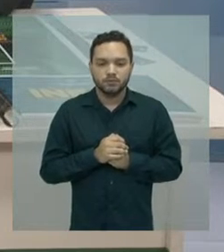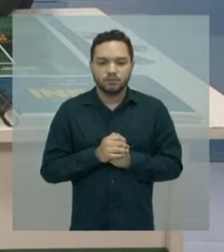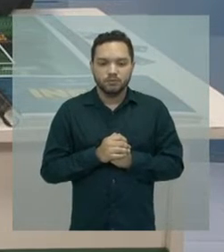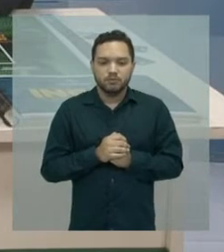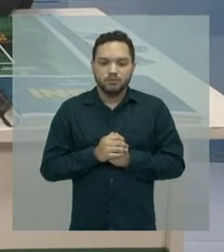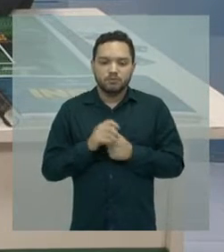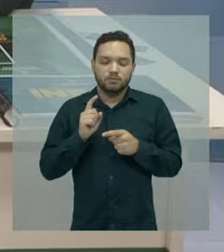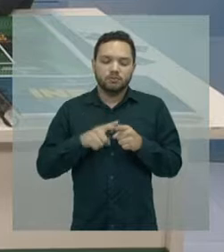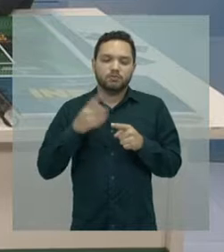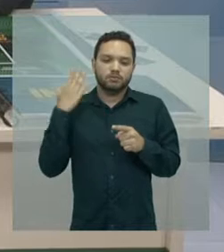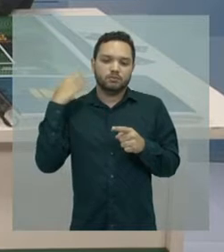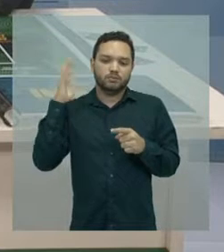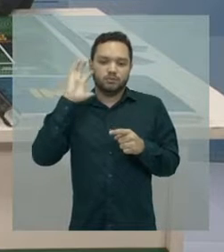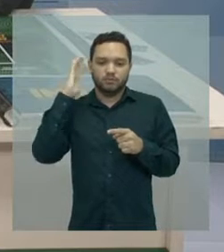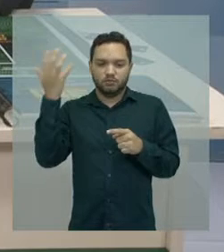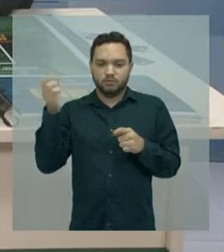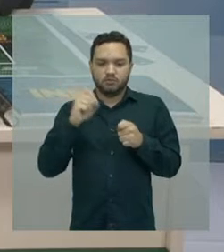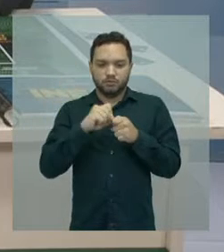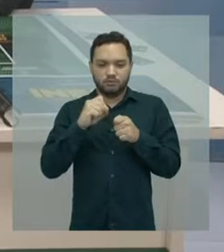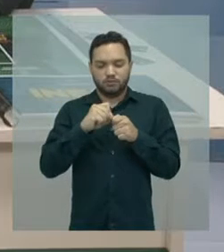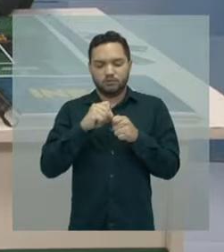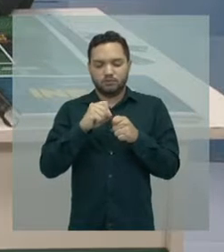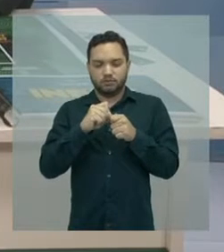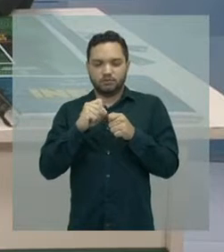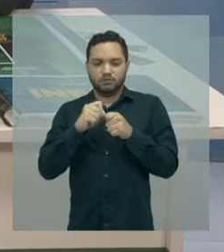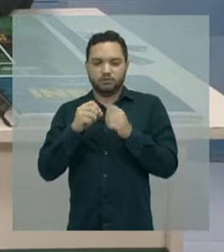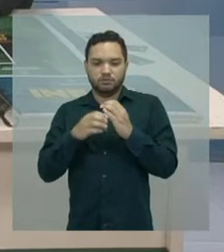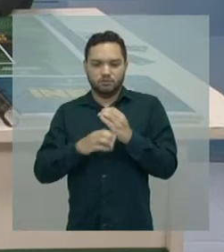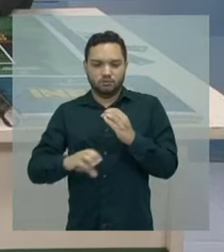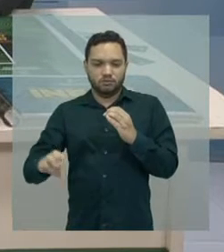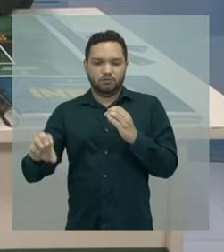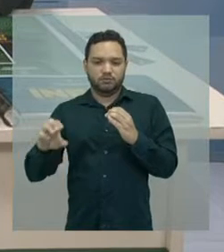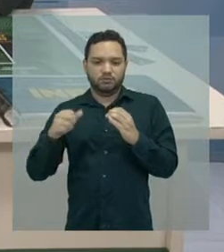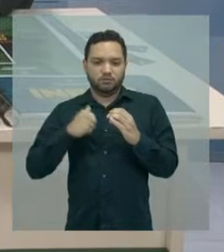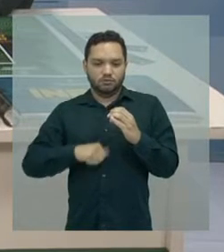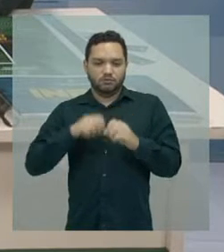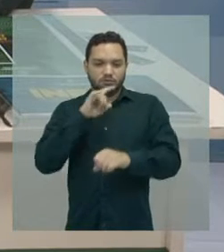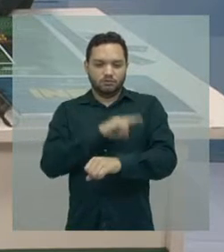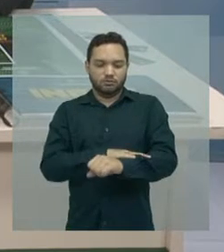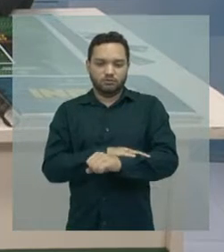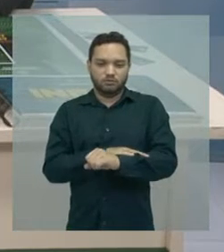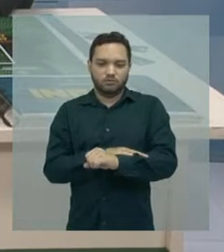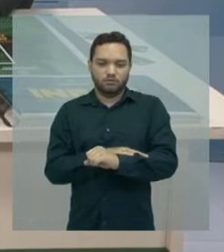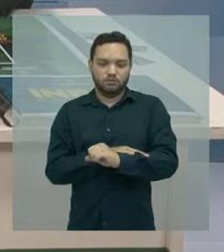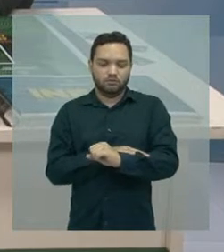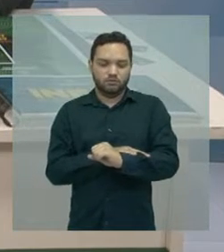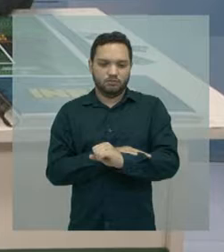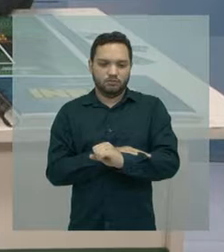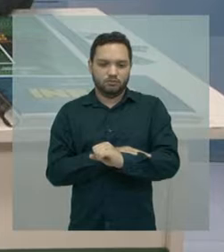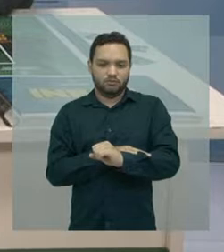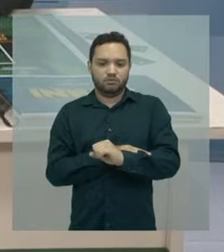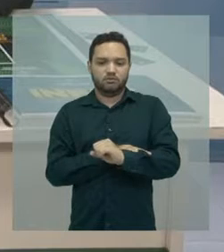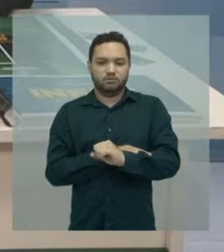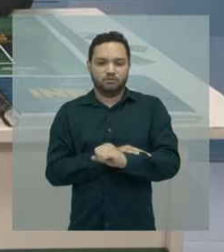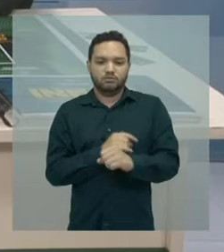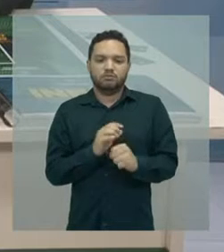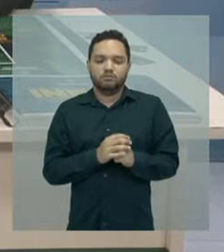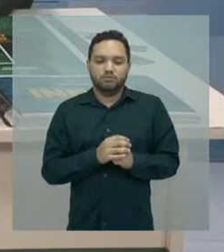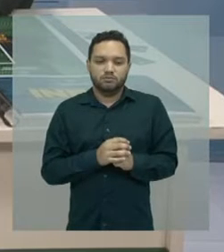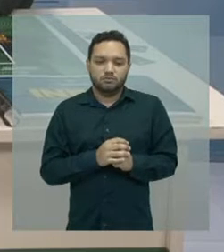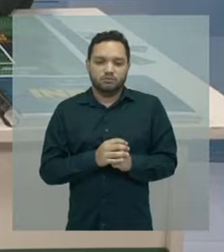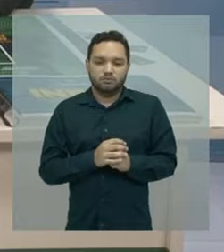tomada a decisão em relação aos aterros sanitários, que era um problema sério, não era mais para existir, e